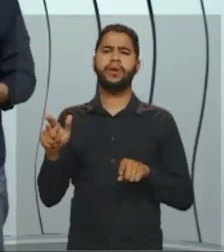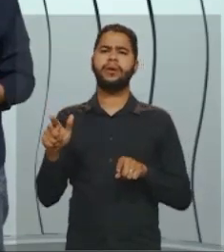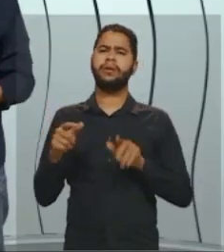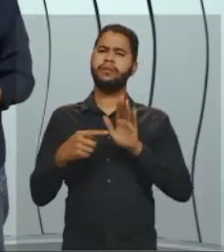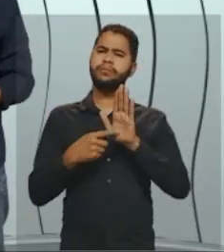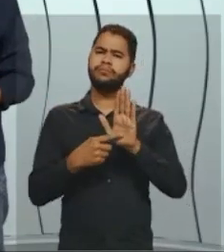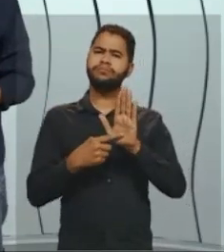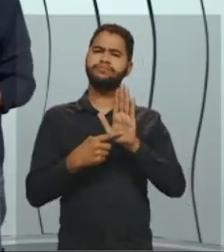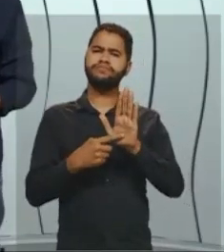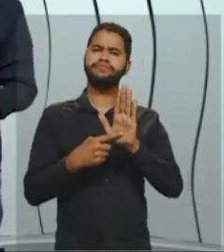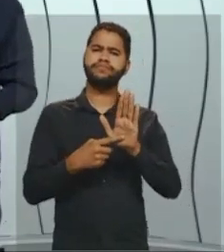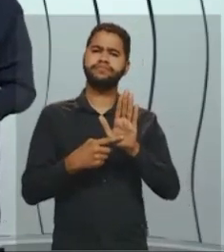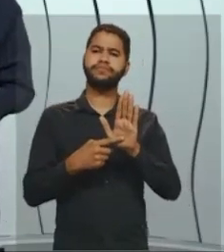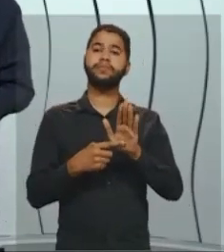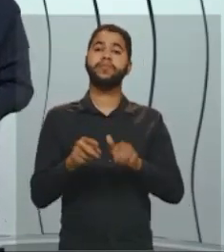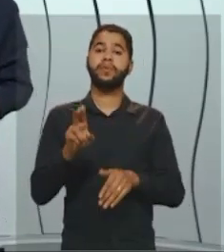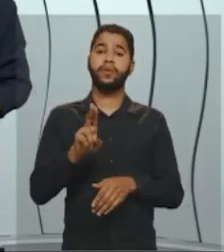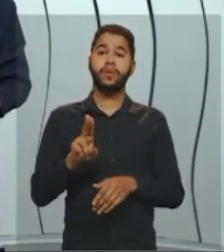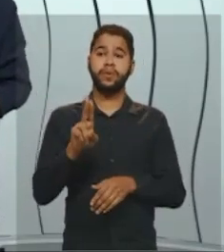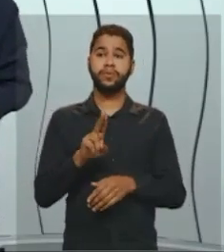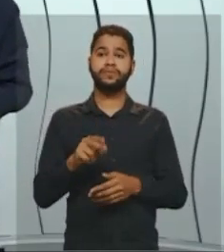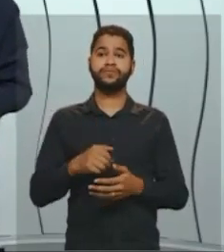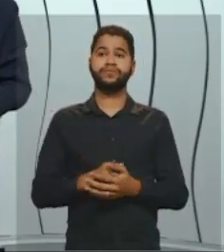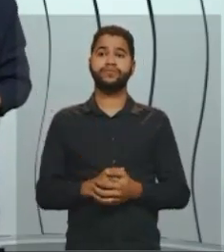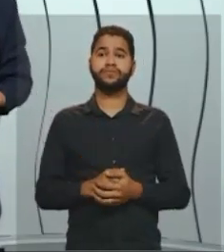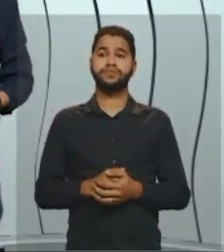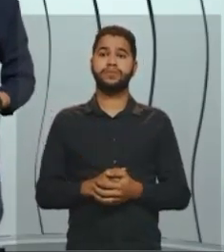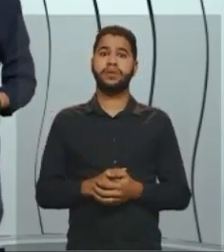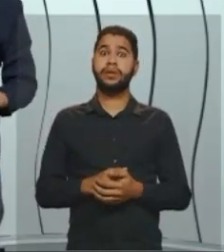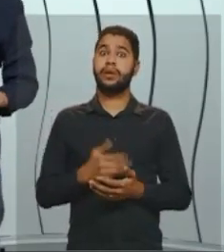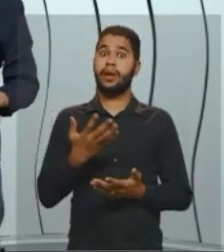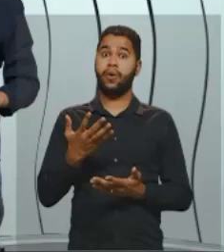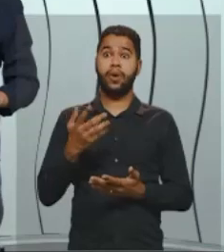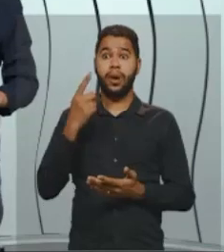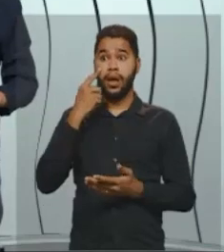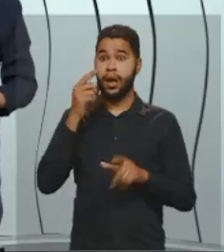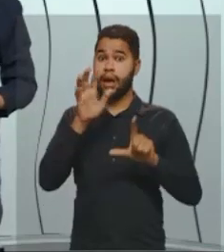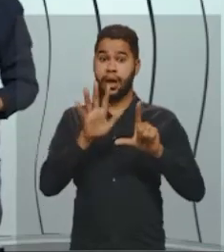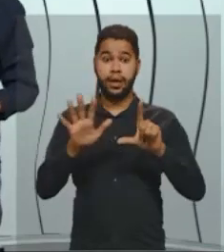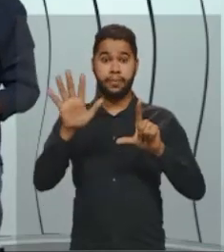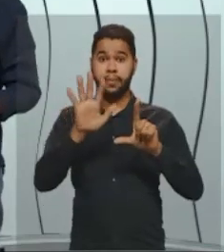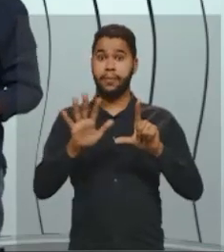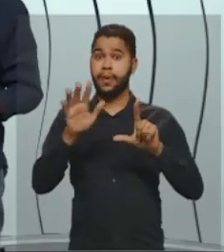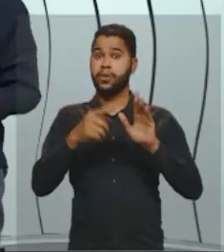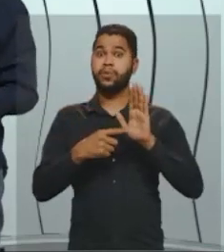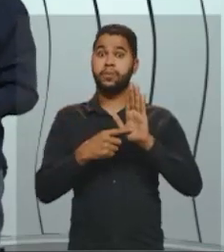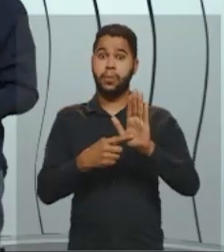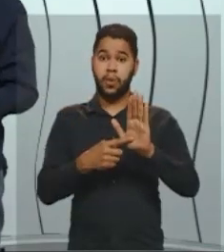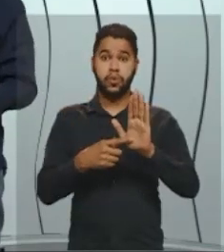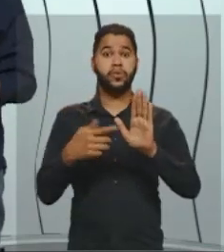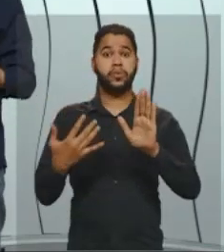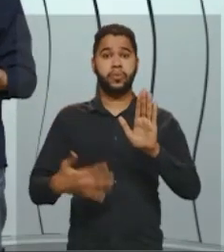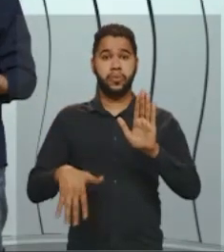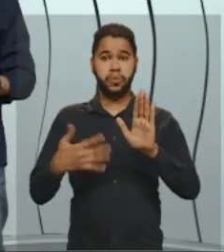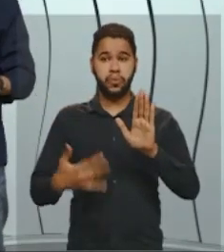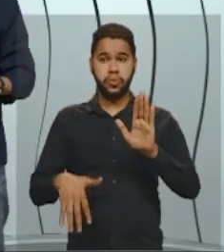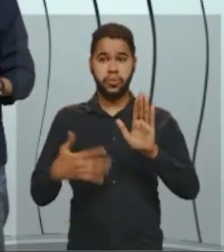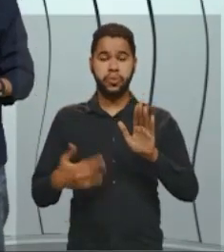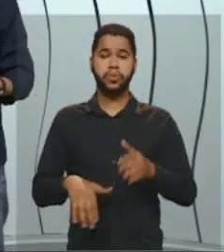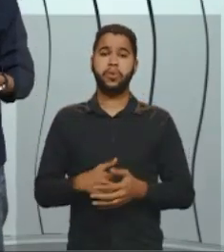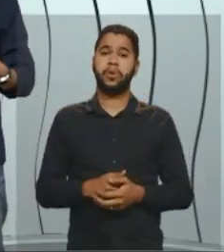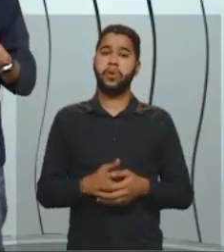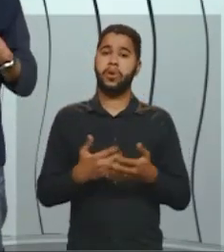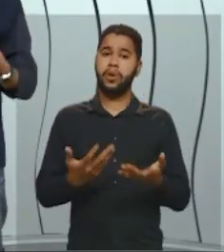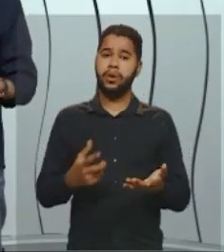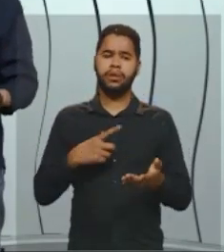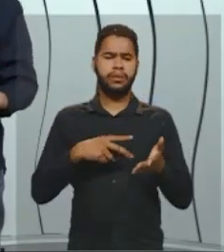anúncios do casaco de pele também usando isso aqui. Olha, a imagem fala muita coisa, de coisa demais. Então você vê, embora o vocabulário